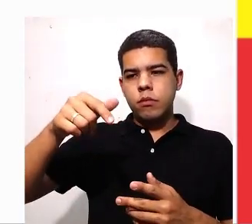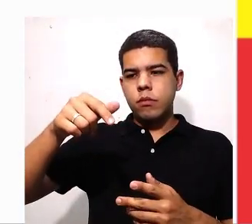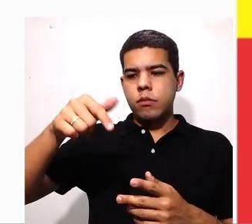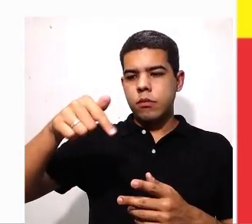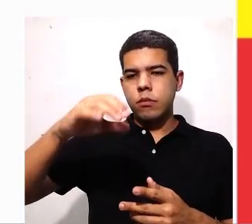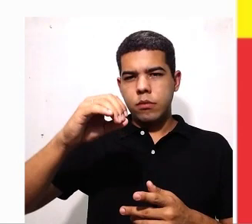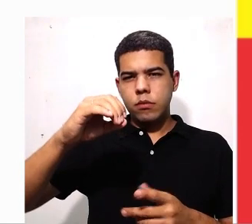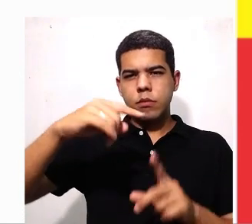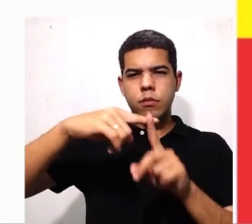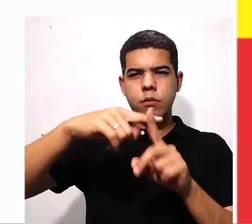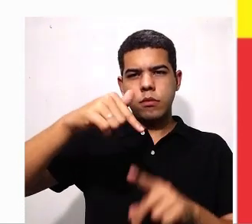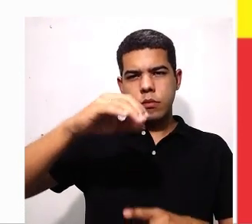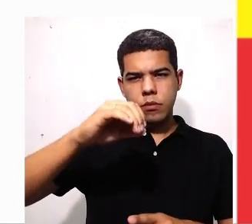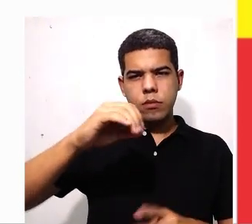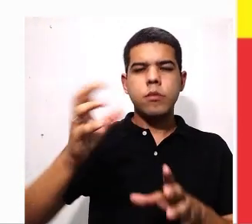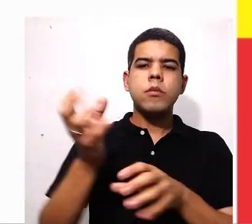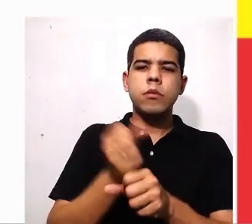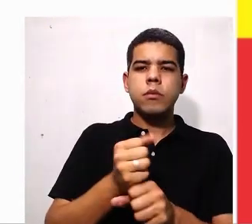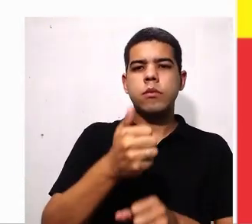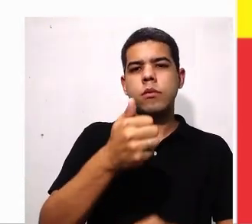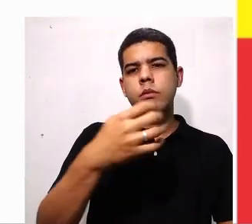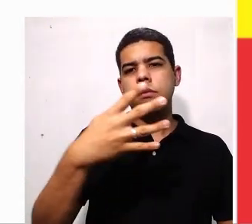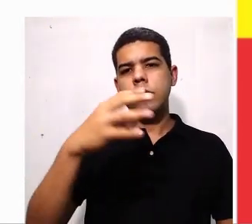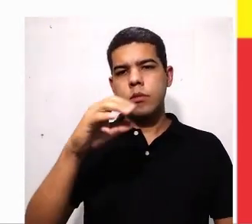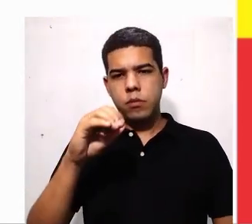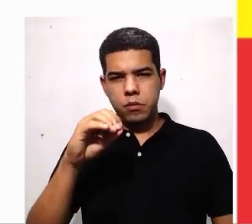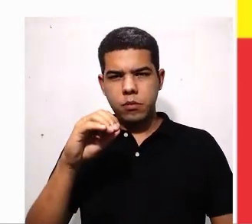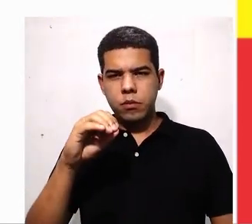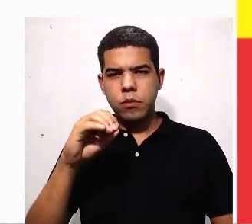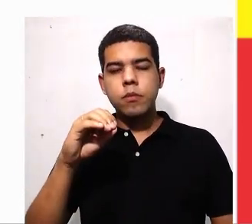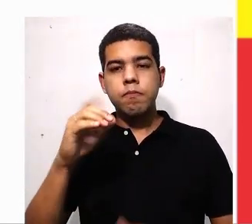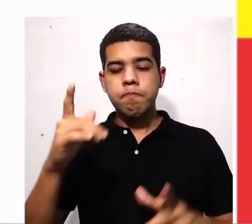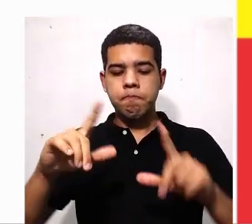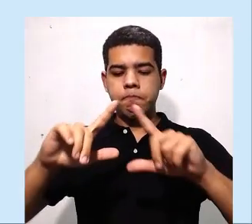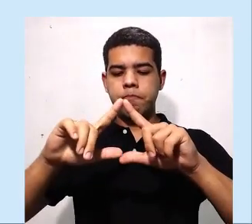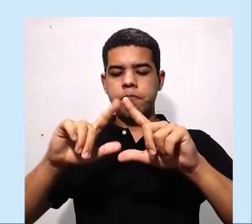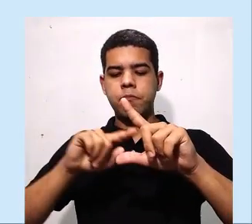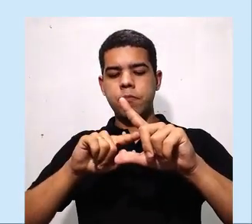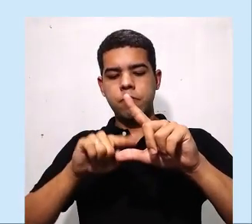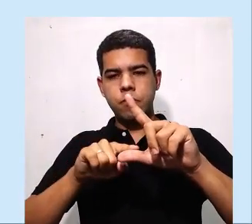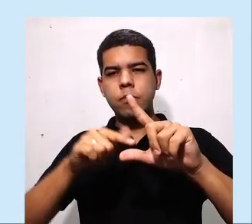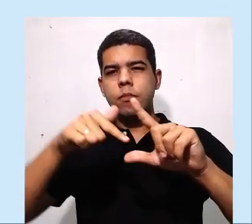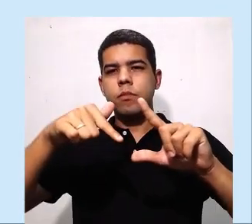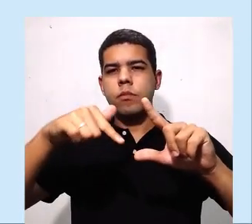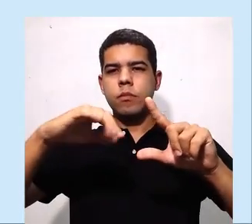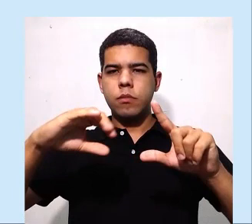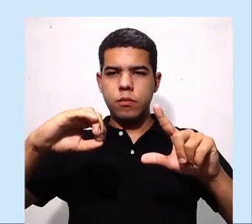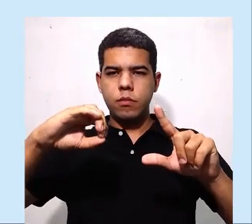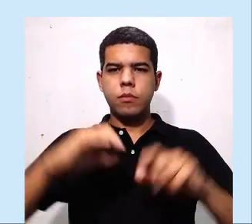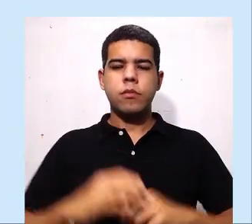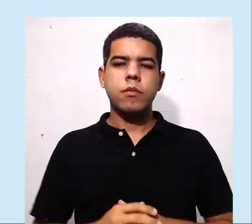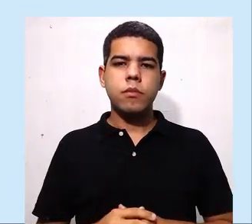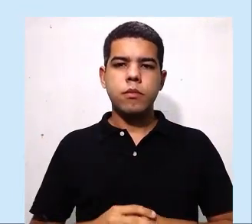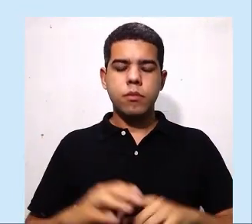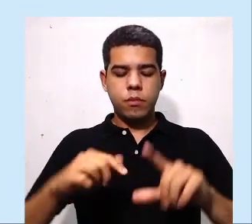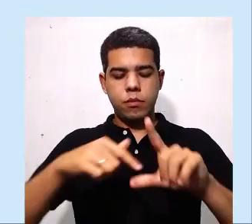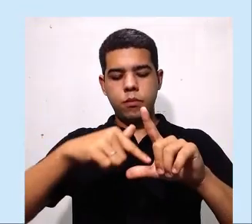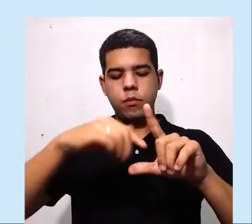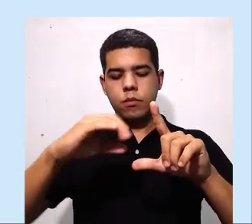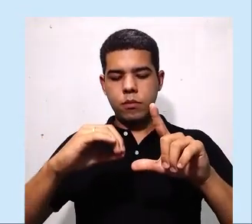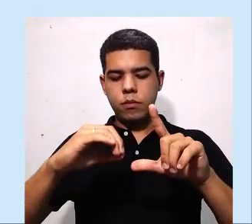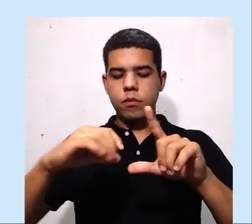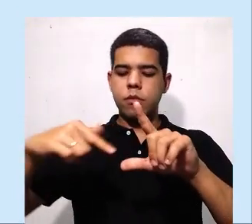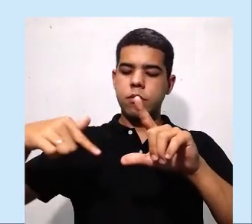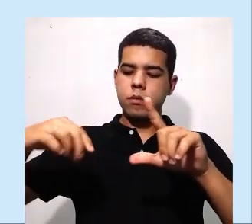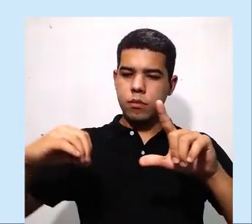ângulo da base é 70. Então, 70 e 70. A gente acabou de ver na questão anterior que quando os